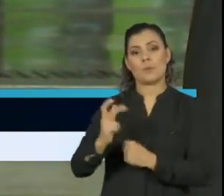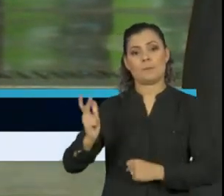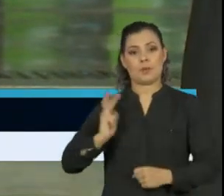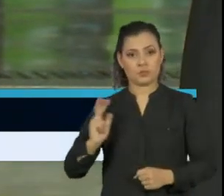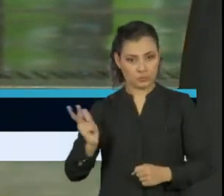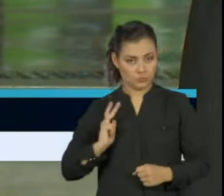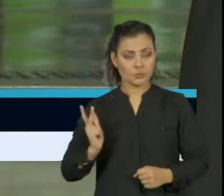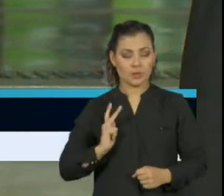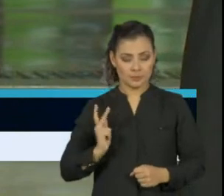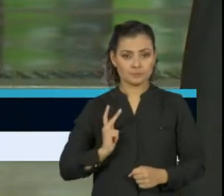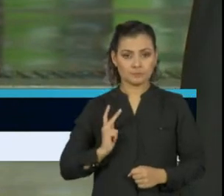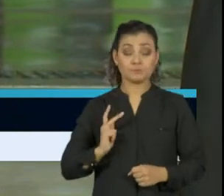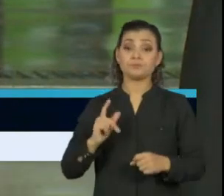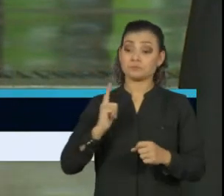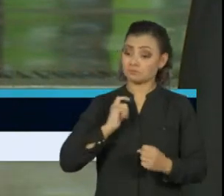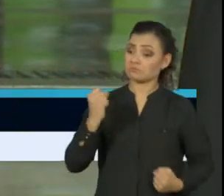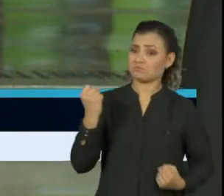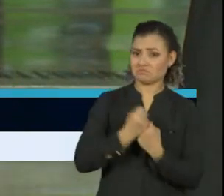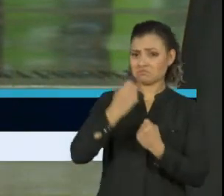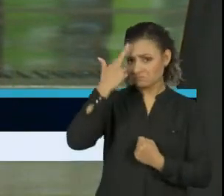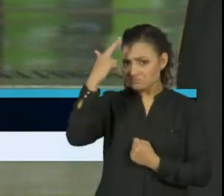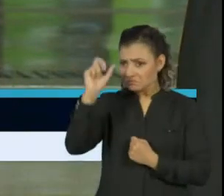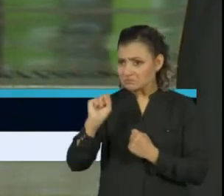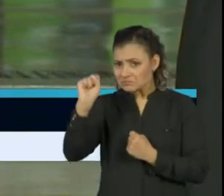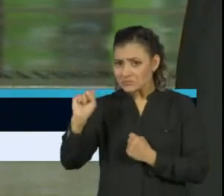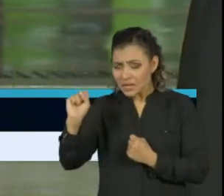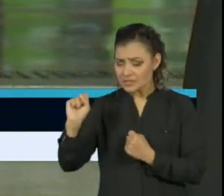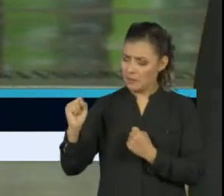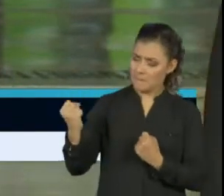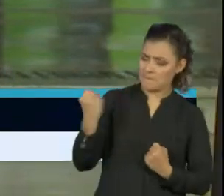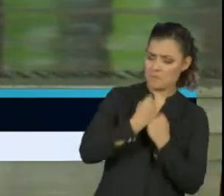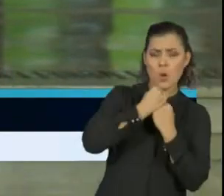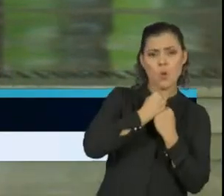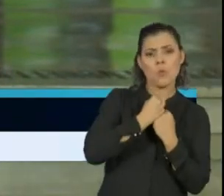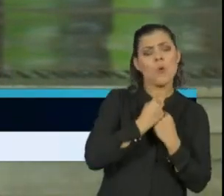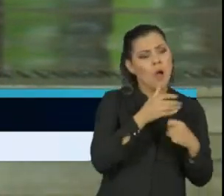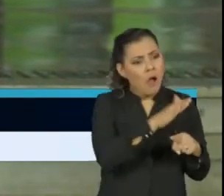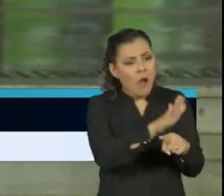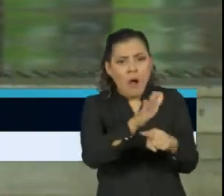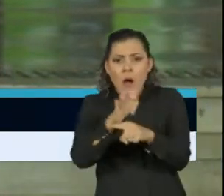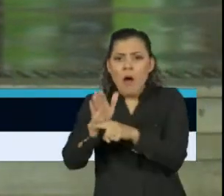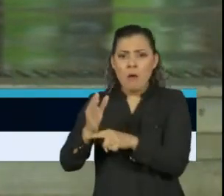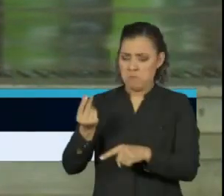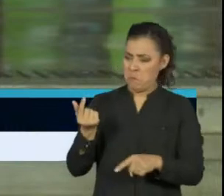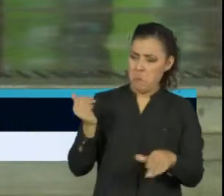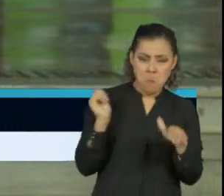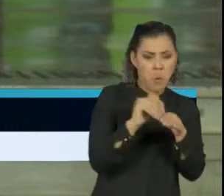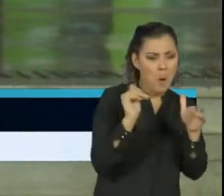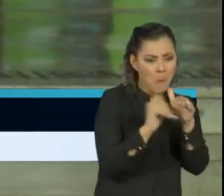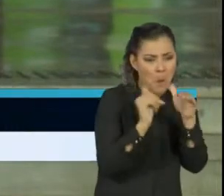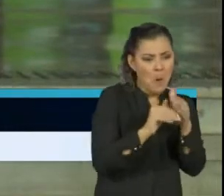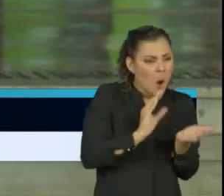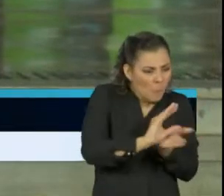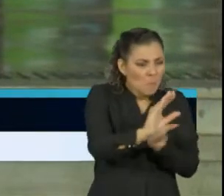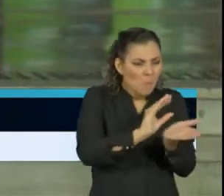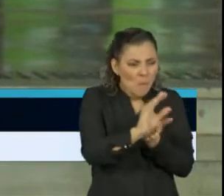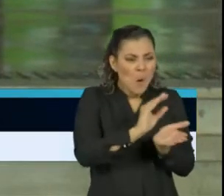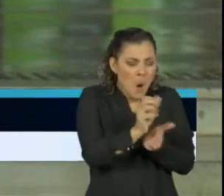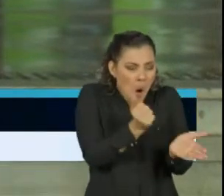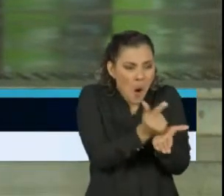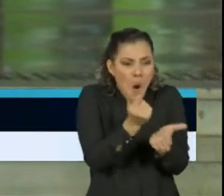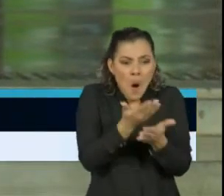iniciativa privada, que tem aportado no Fundo Social os recursos para a compra destes